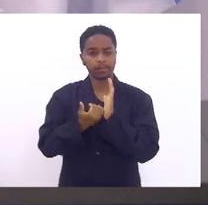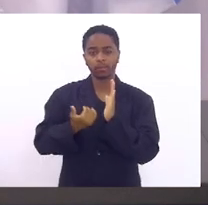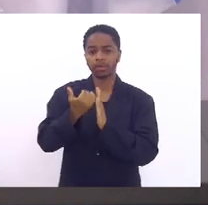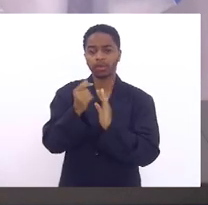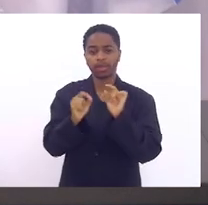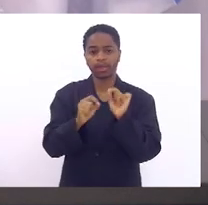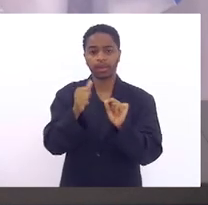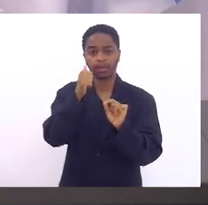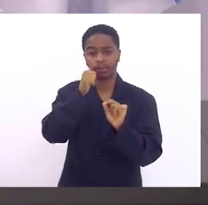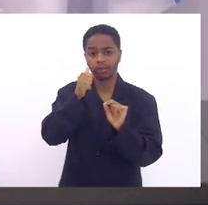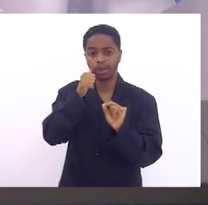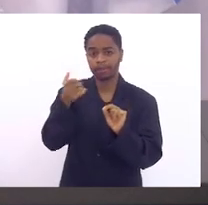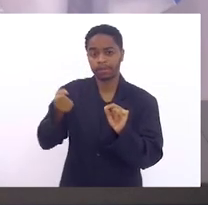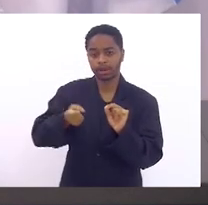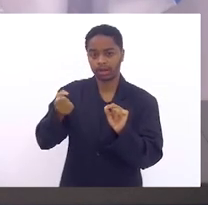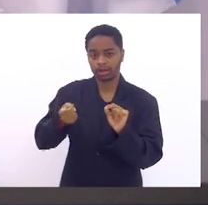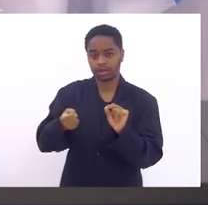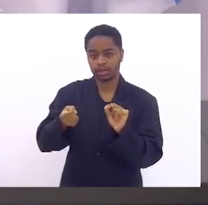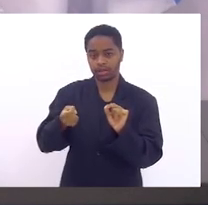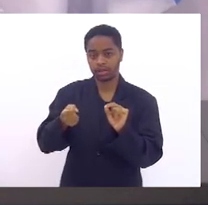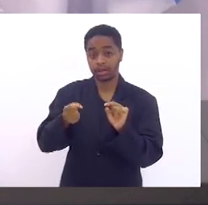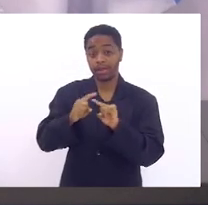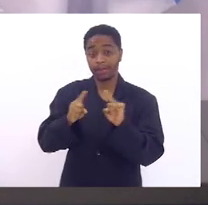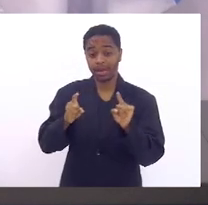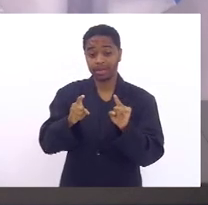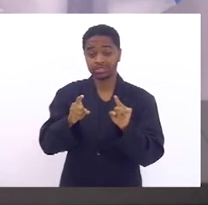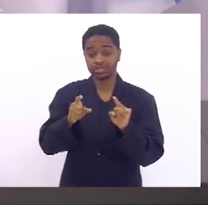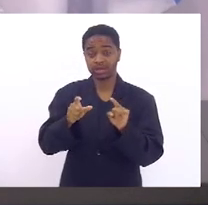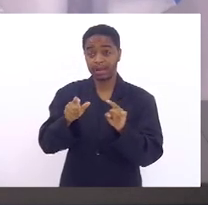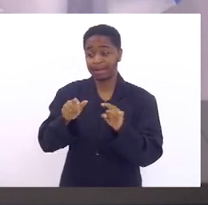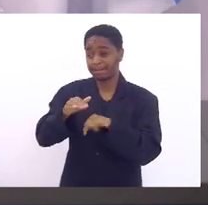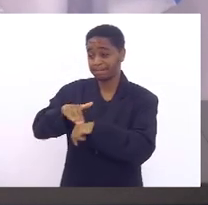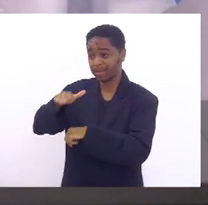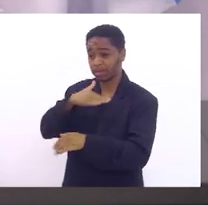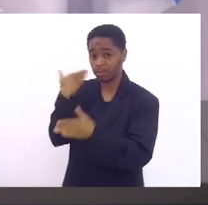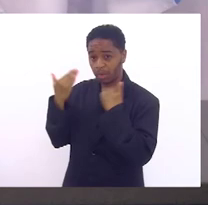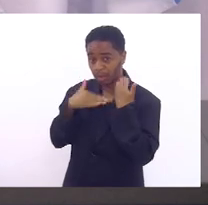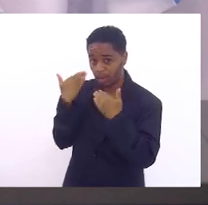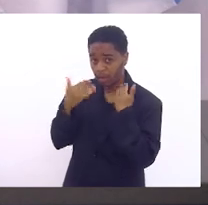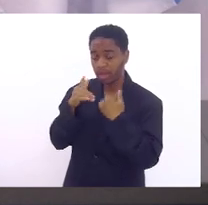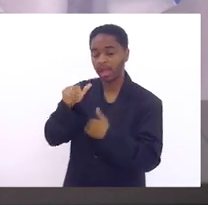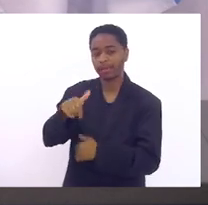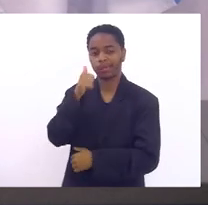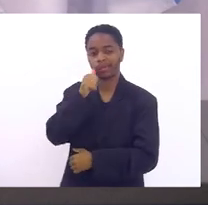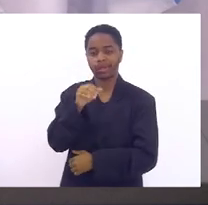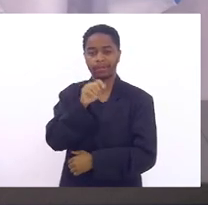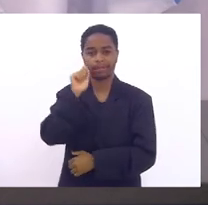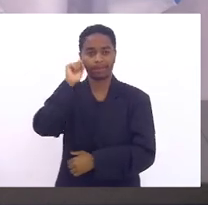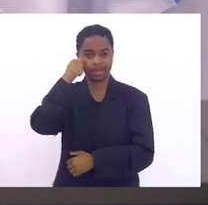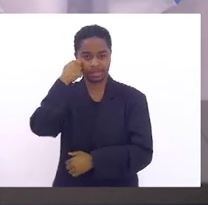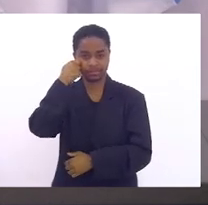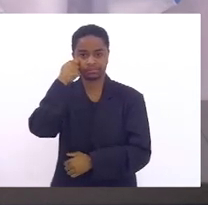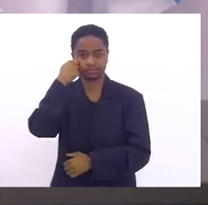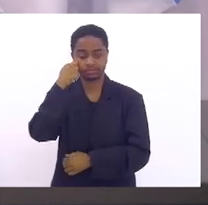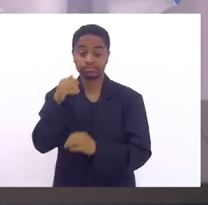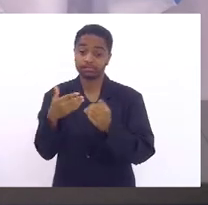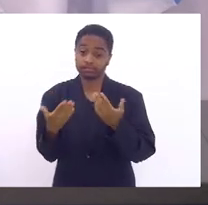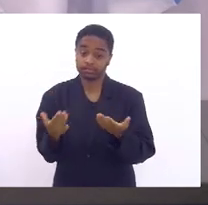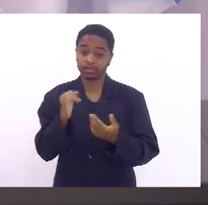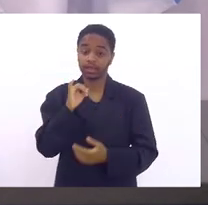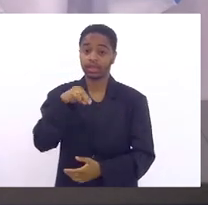em mulheres brancas Mas quem morre são as mulheres pretas e isso o Ink